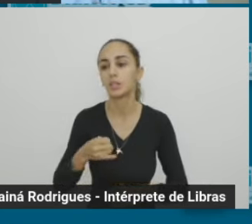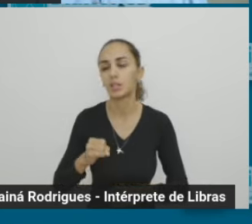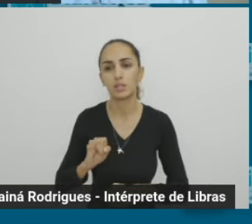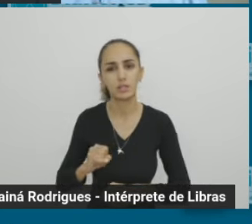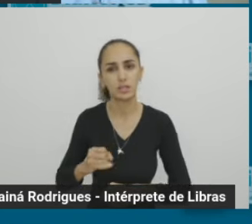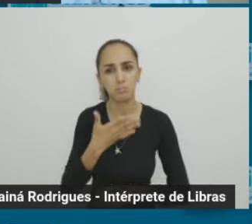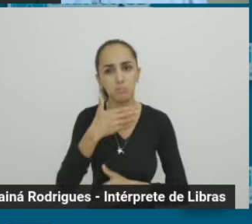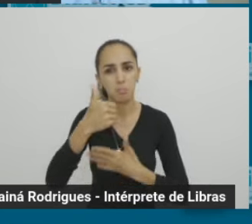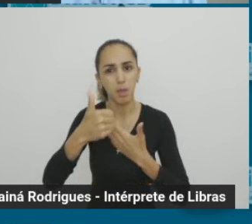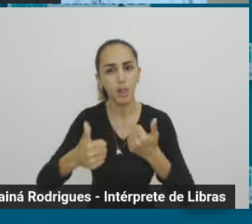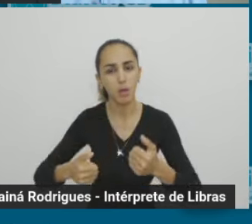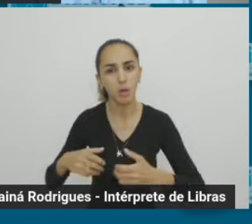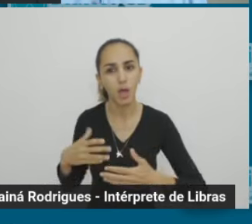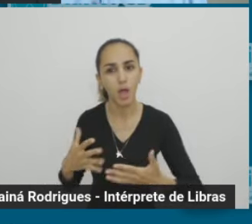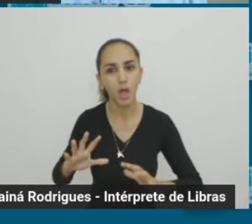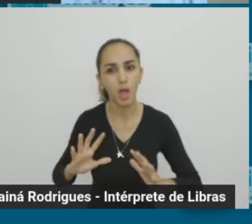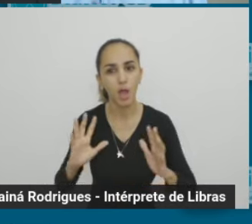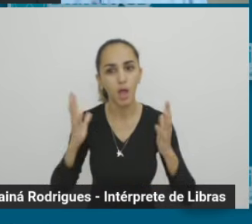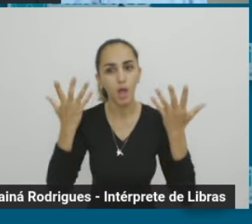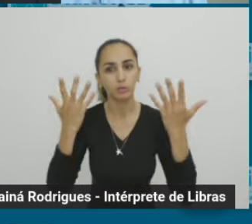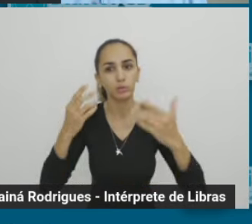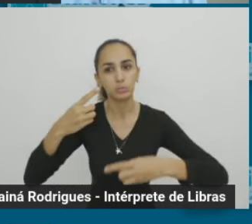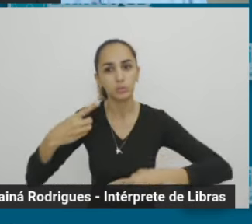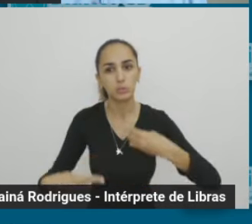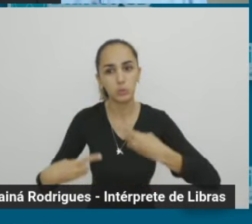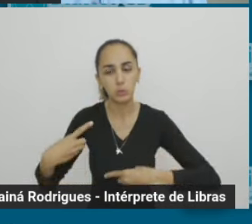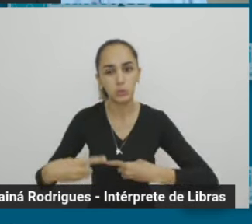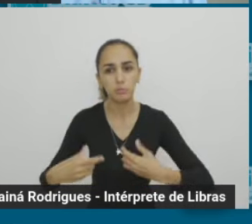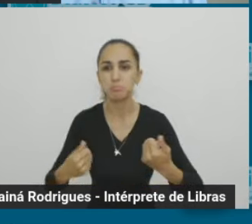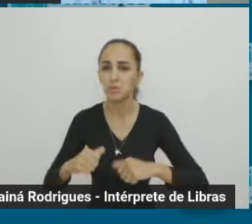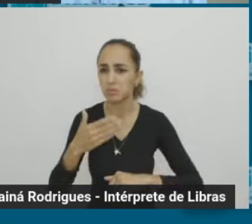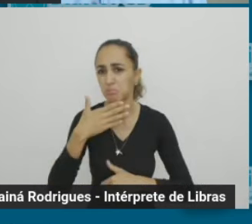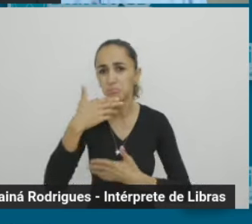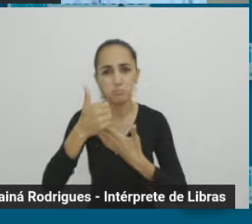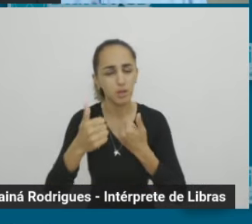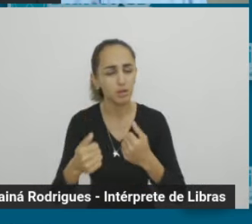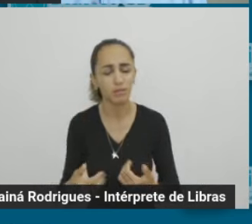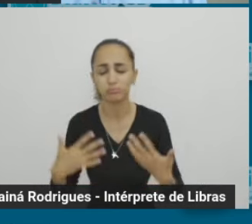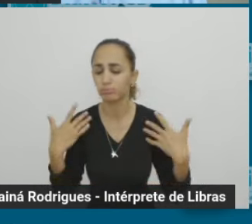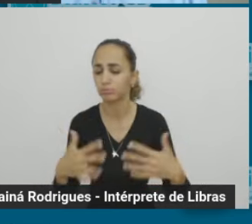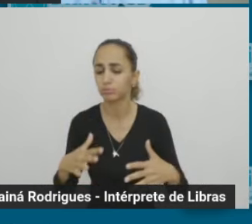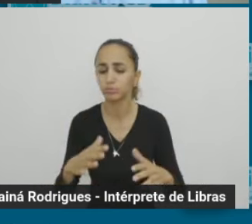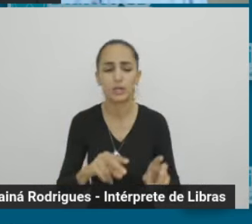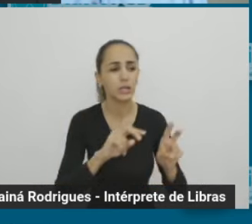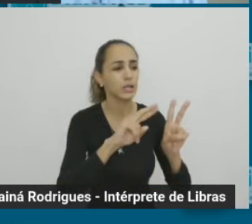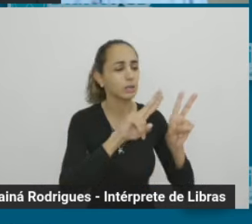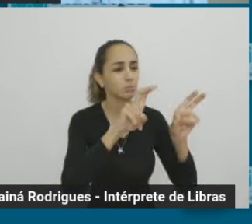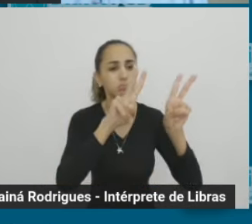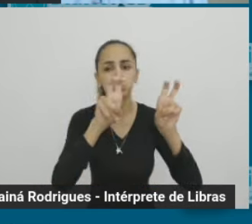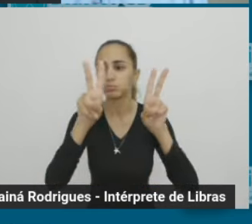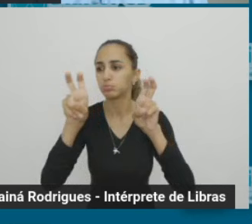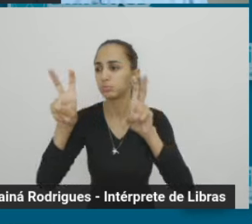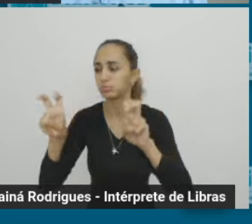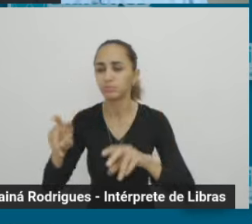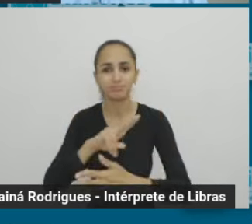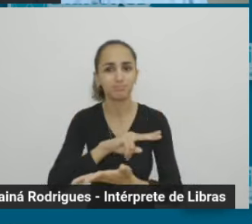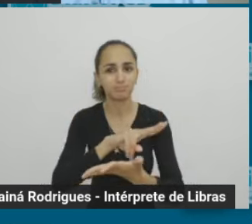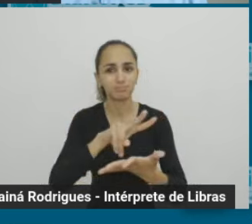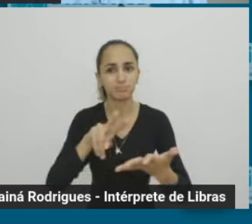ações políticas que precisam melhorar e muito em todos os âmbitos da nossa sociedade. Desde a condição